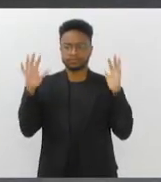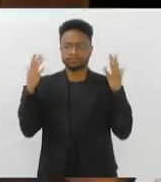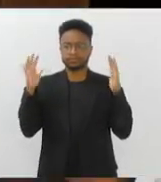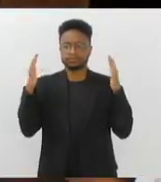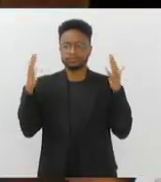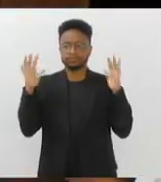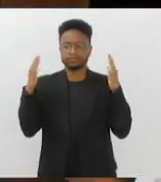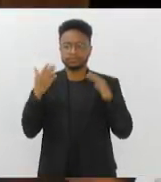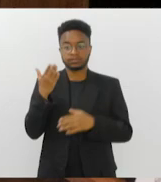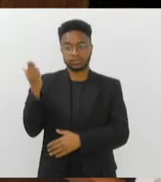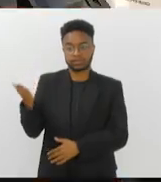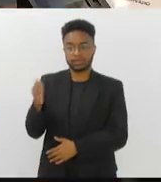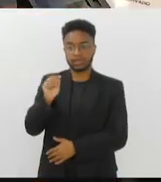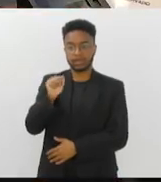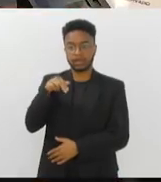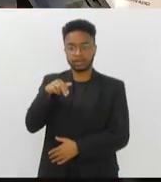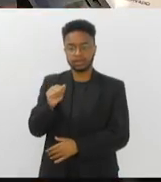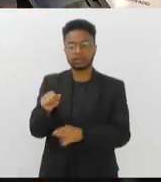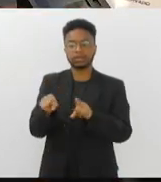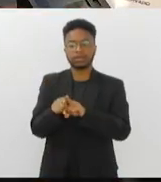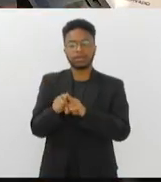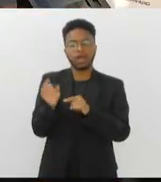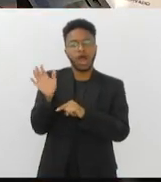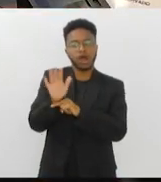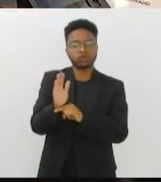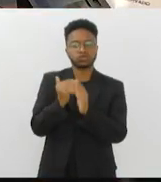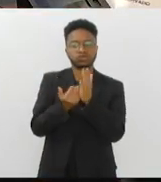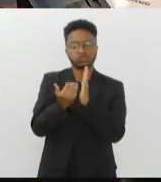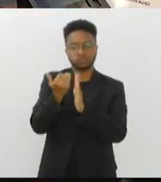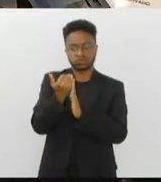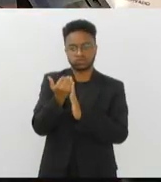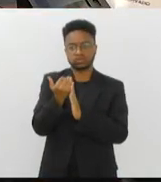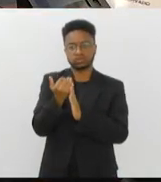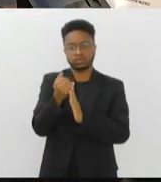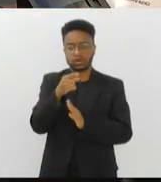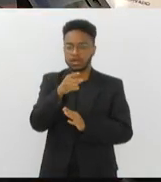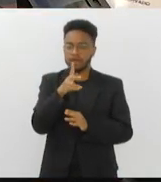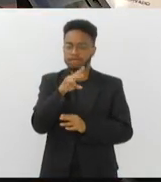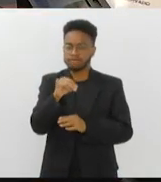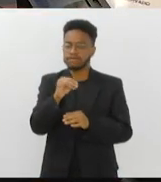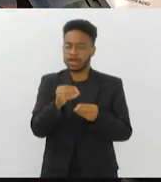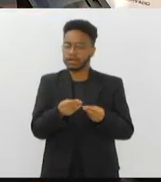A Ana também tem contribuído muito, Aninha. A sua hora vai chegar, tá?